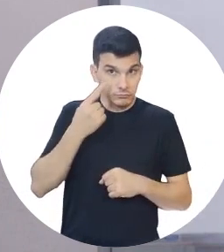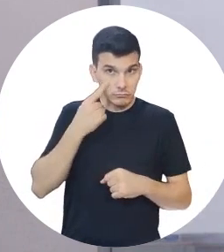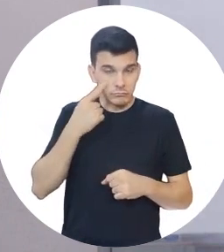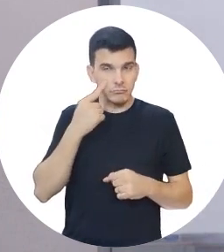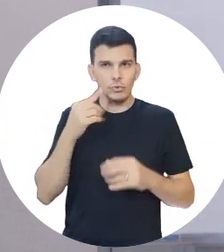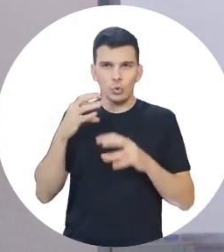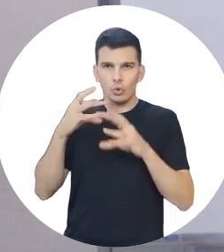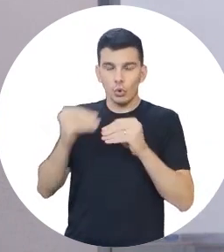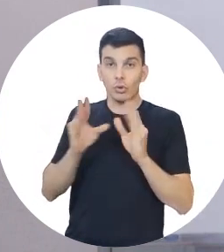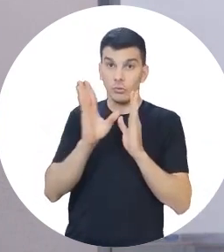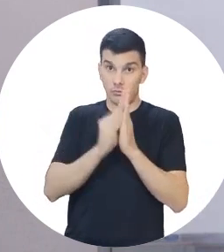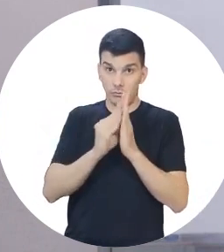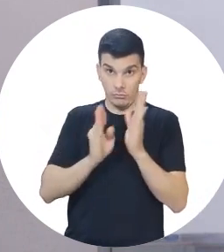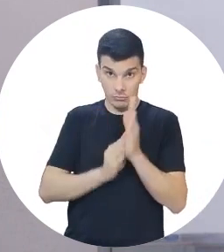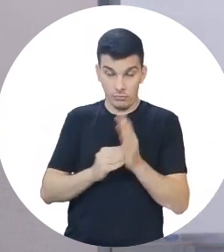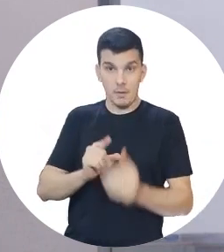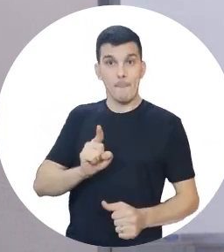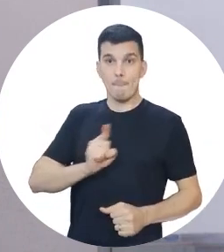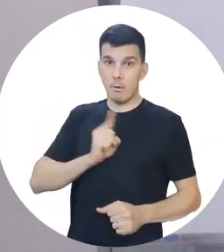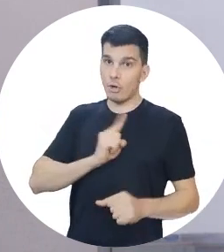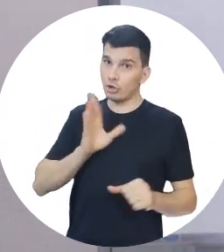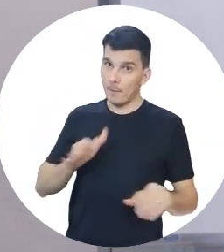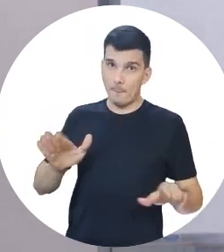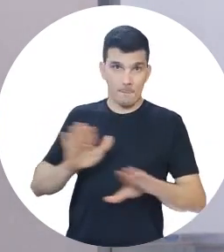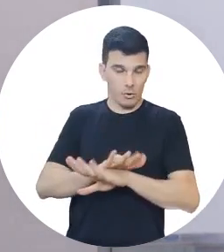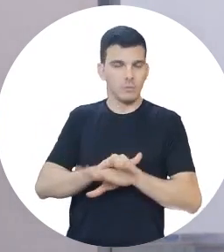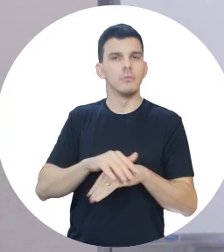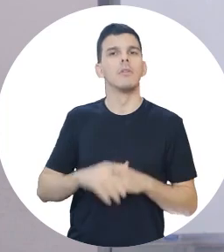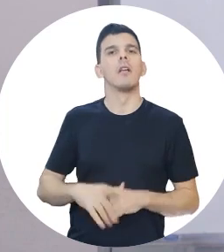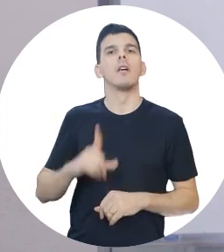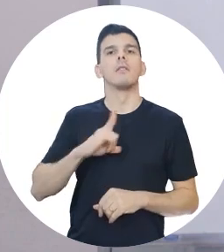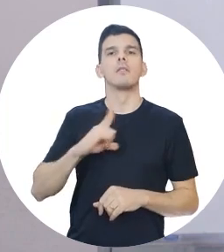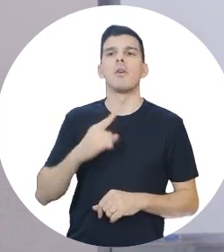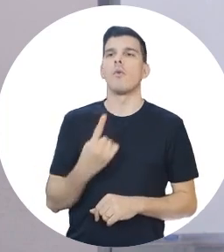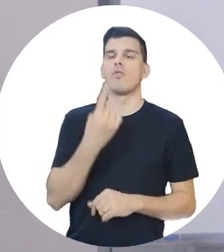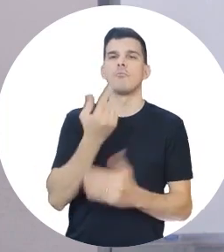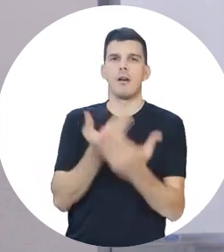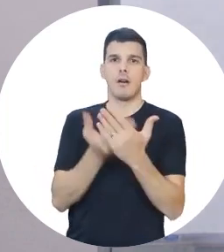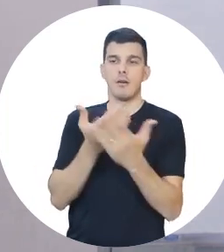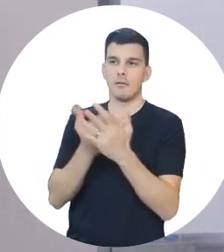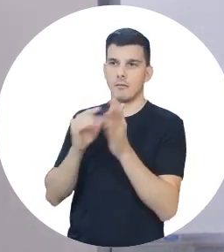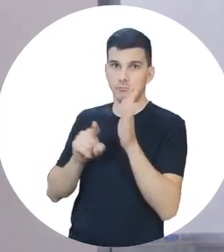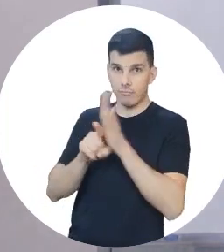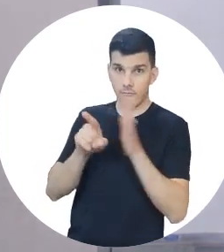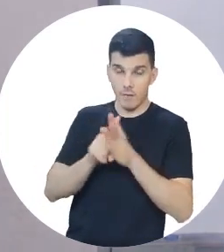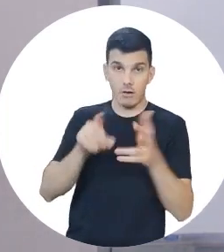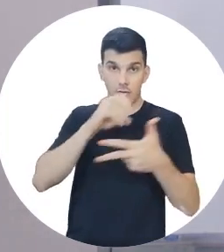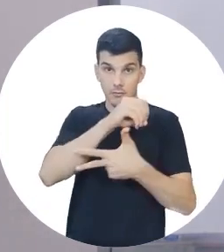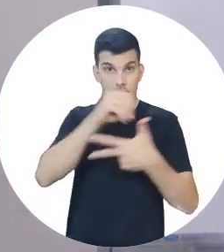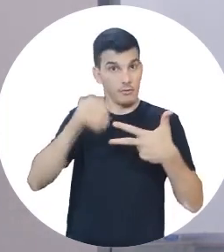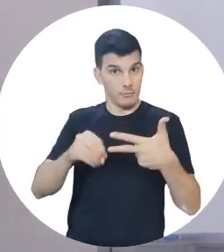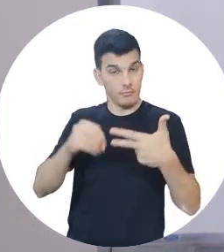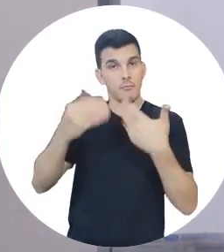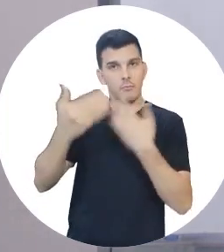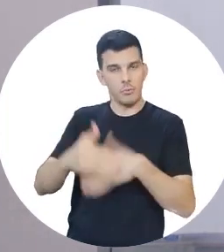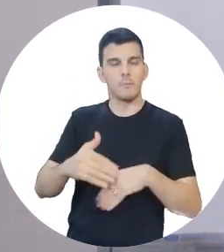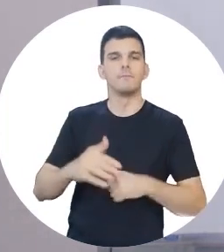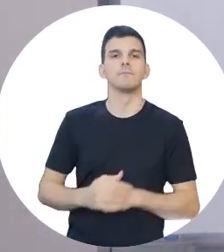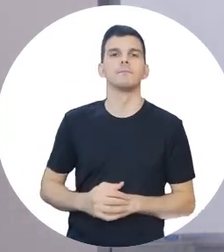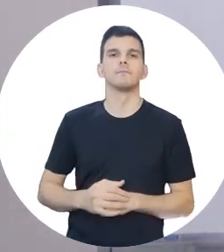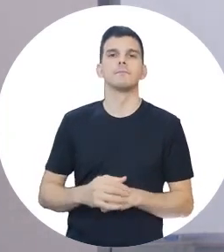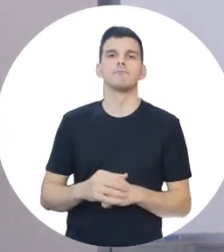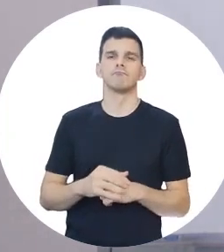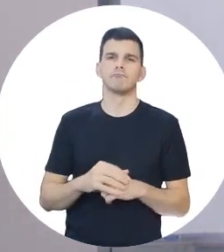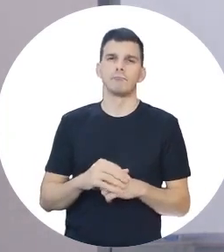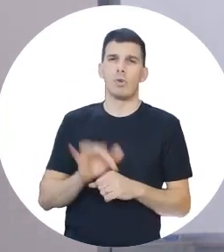logo depois de ter terminado todo o conteúdo voltado ao primeiro ano do ensino médio, a gente tem uma única aula só com questões associadas ao